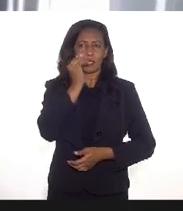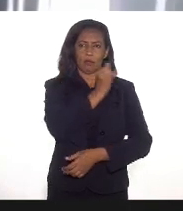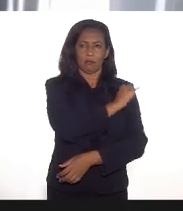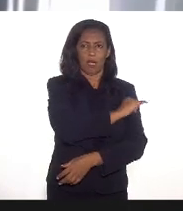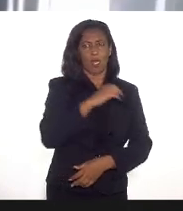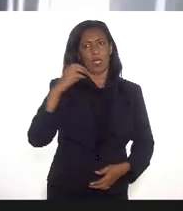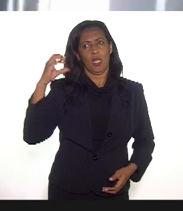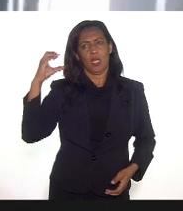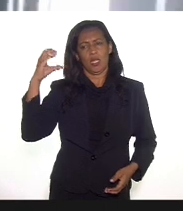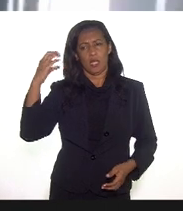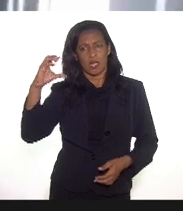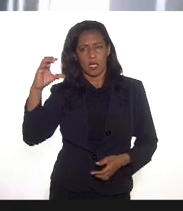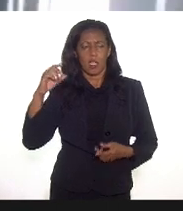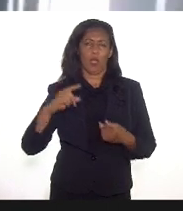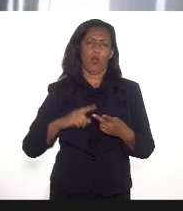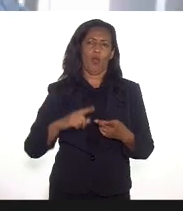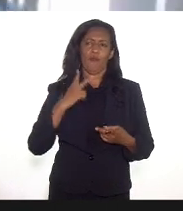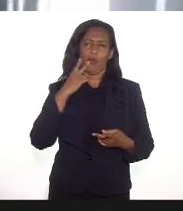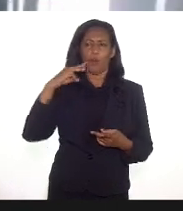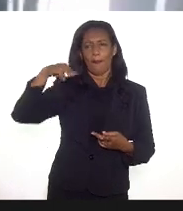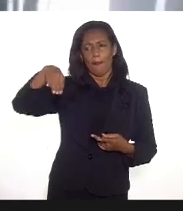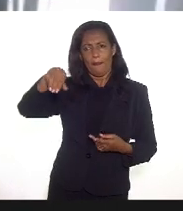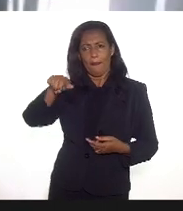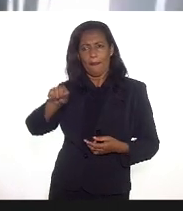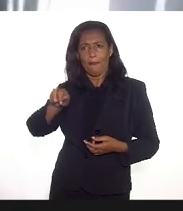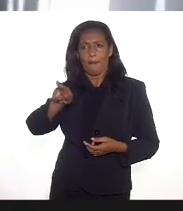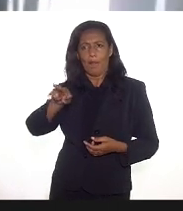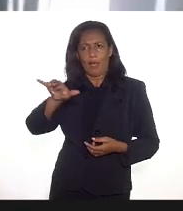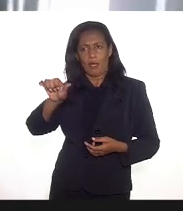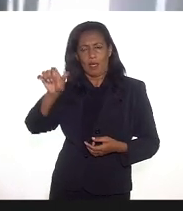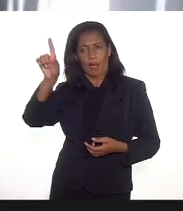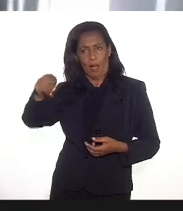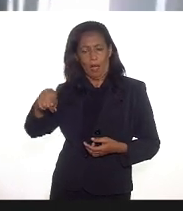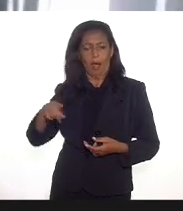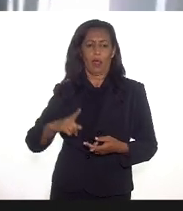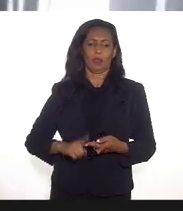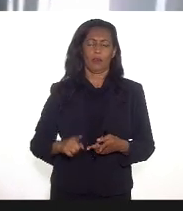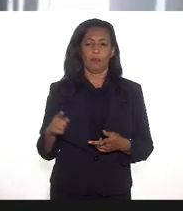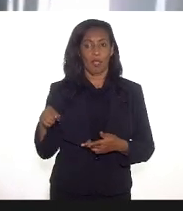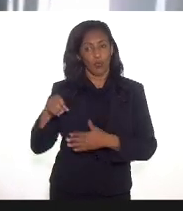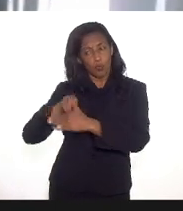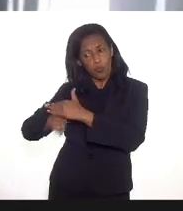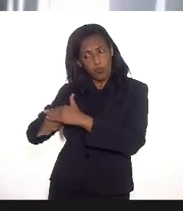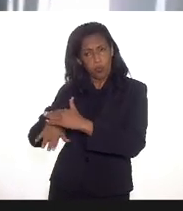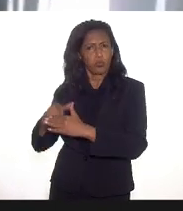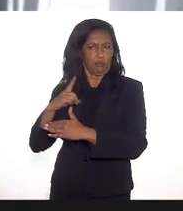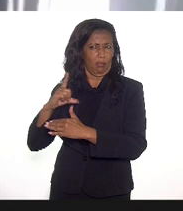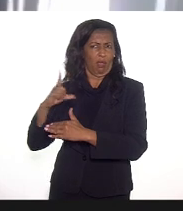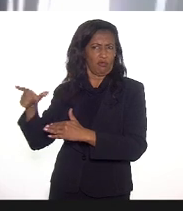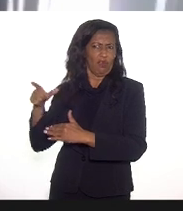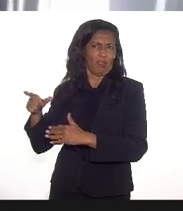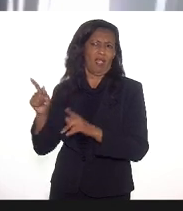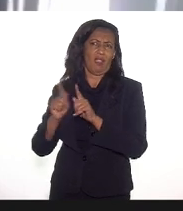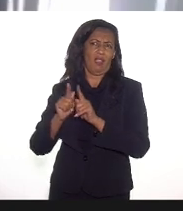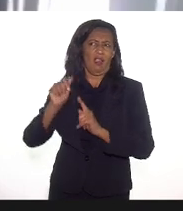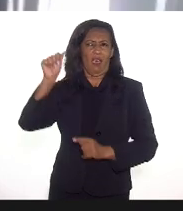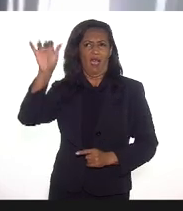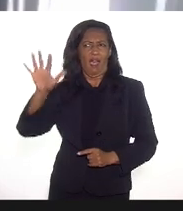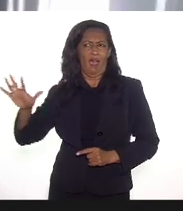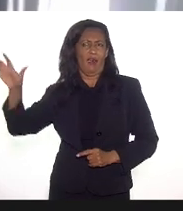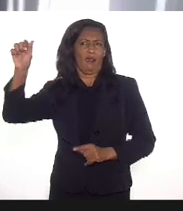Em Niterói, citou também Maricá. A gente tem experiências internacionais consolidadas de fundos soberanos, sobretudo na Ásia e na